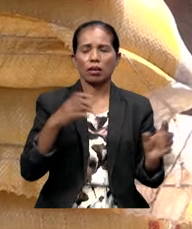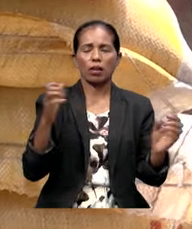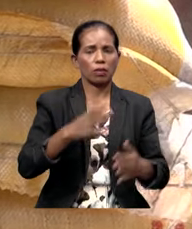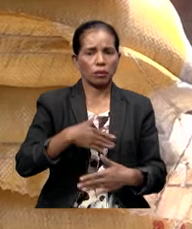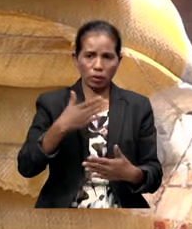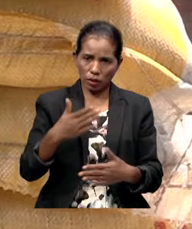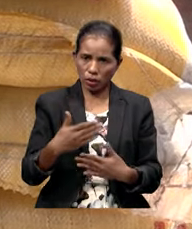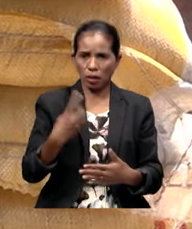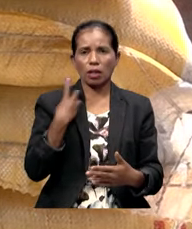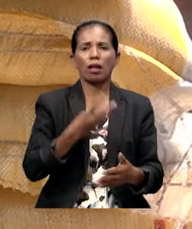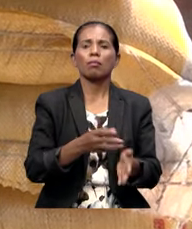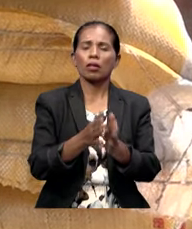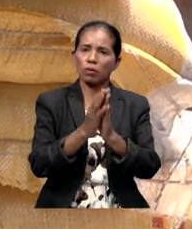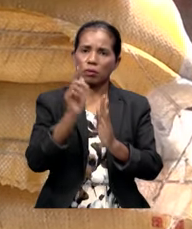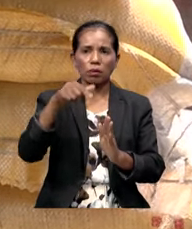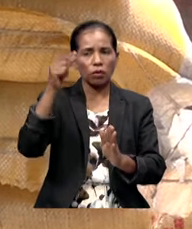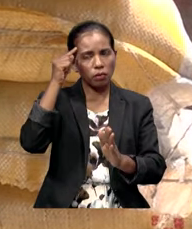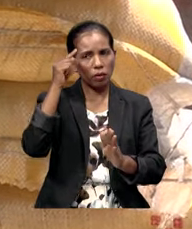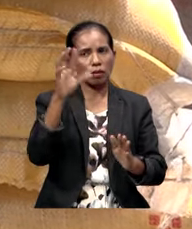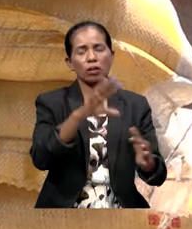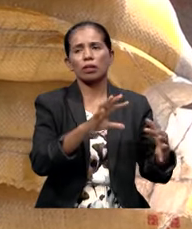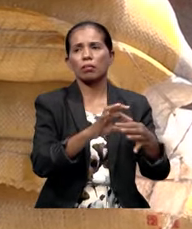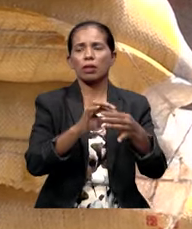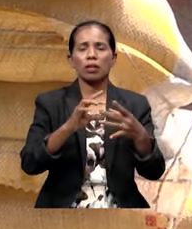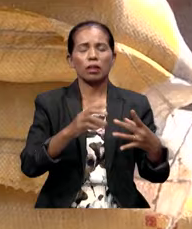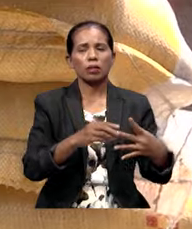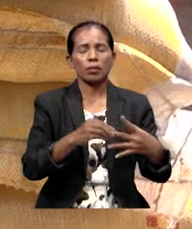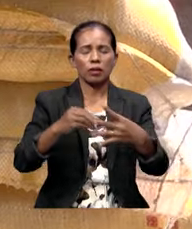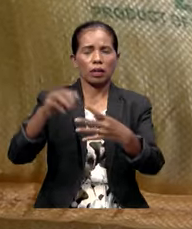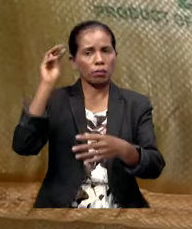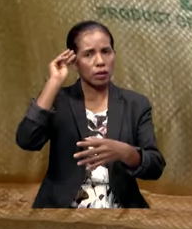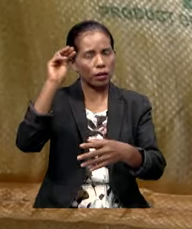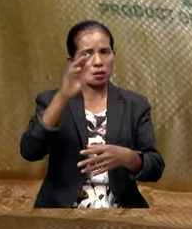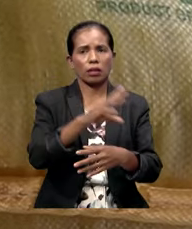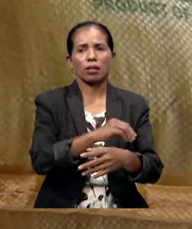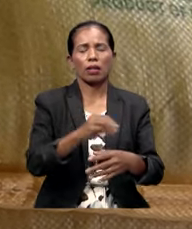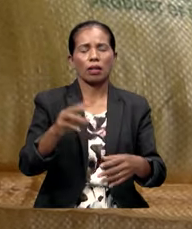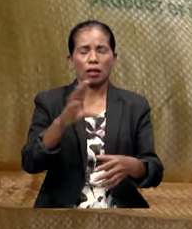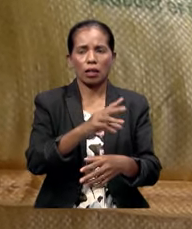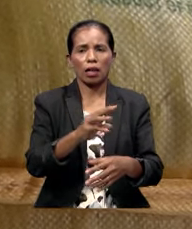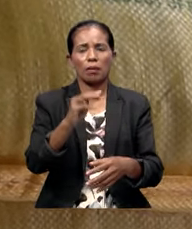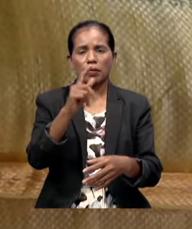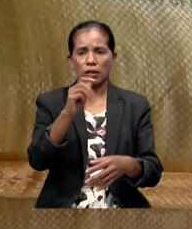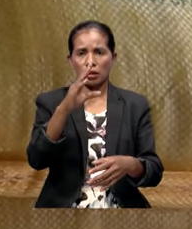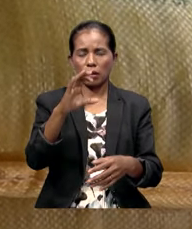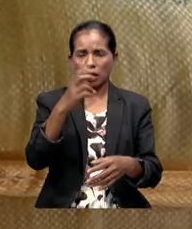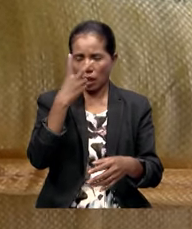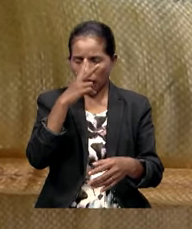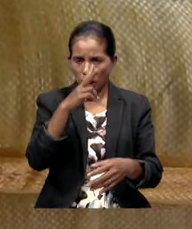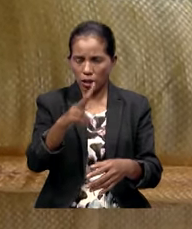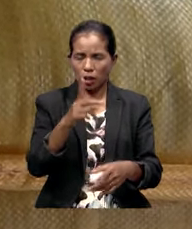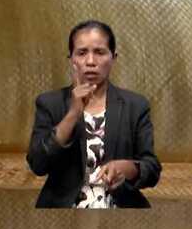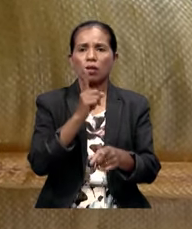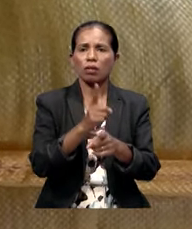ami husu ba governo liu ministério competente hanesan ministério comércio e indústria tem que hare